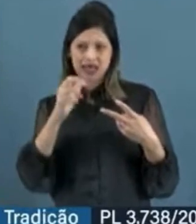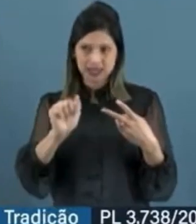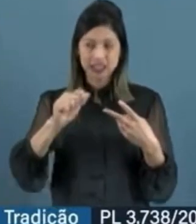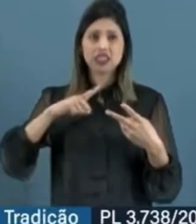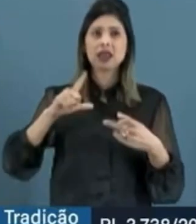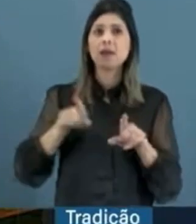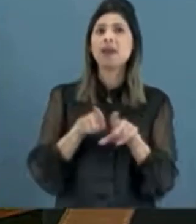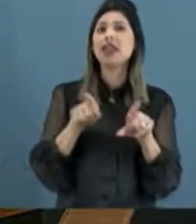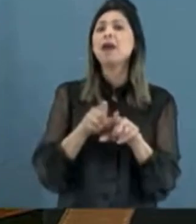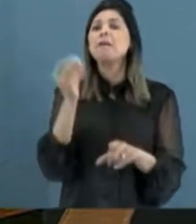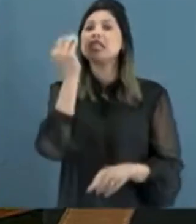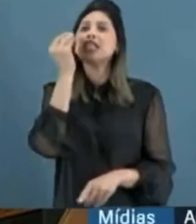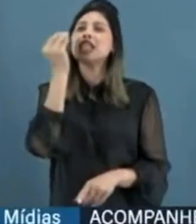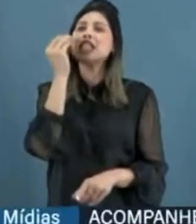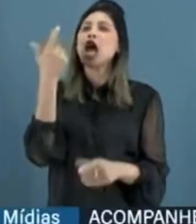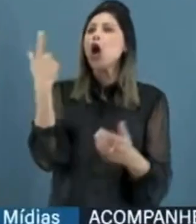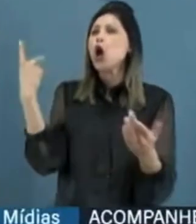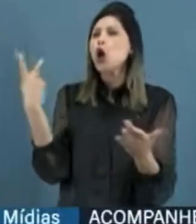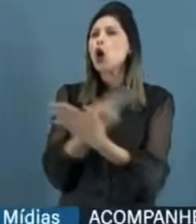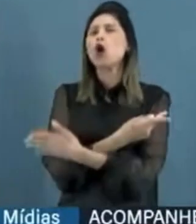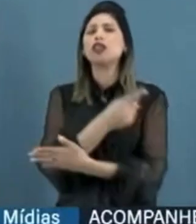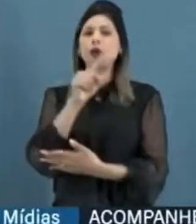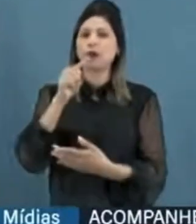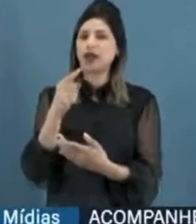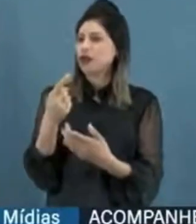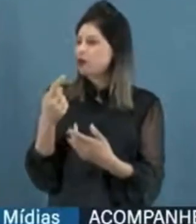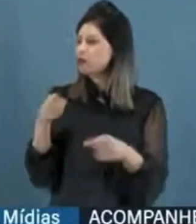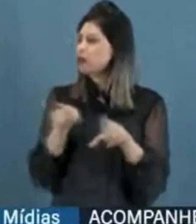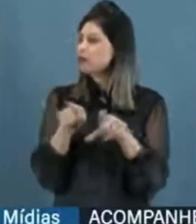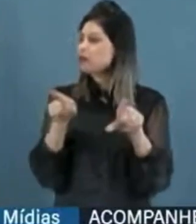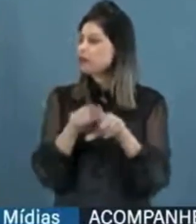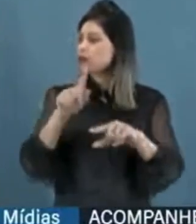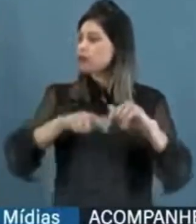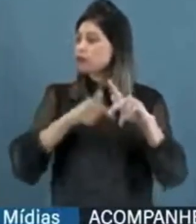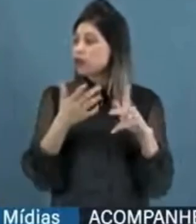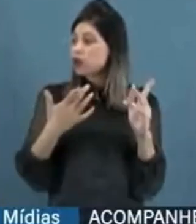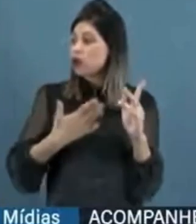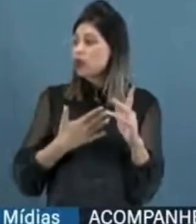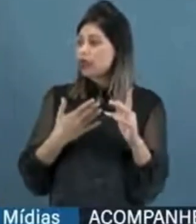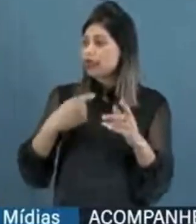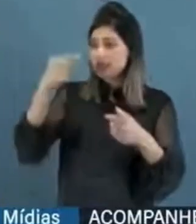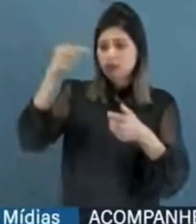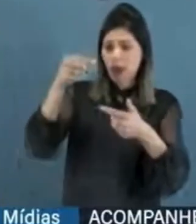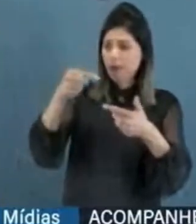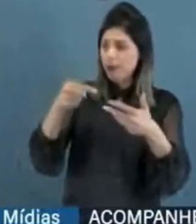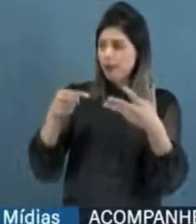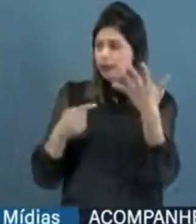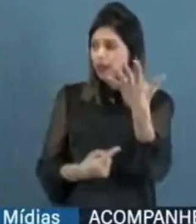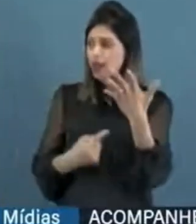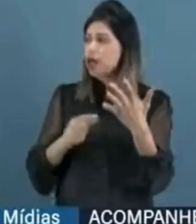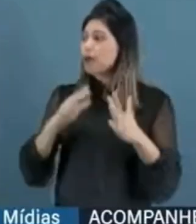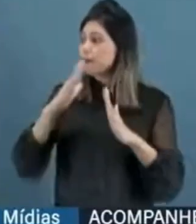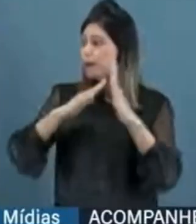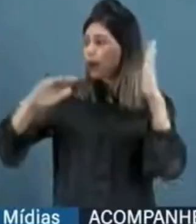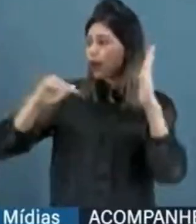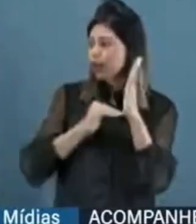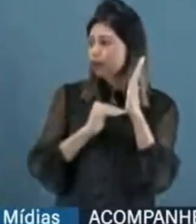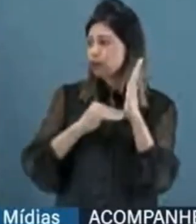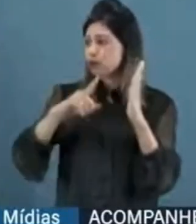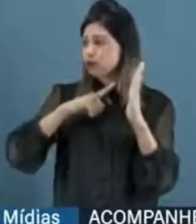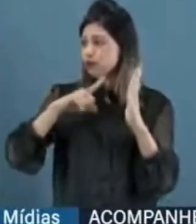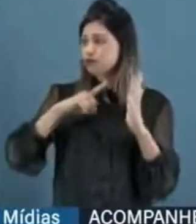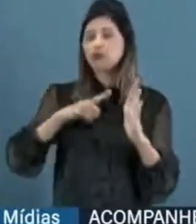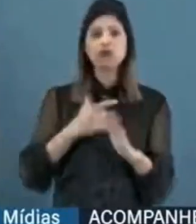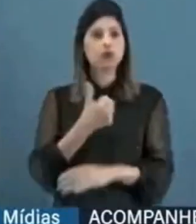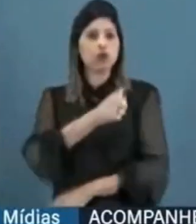Palácio do Catete, e dizer que Brizola fazia uma conspiração comunista. Então era JK, era Brizola, em